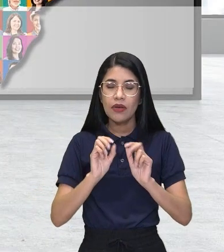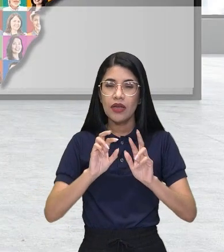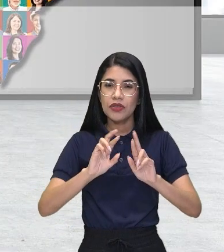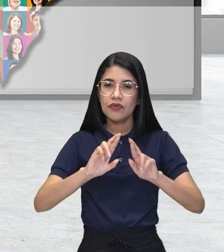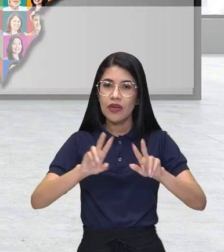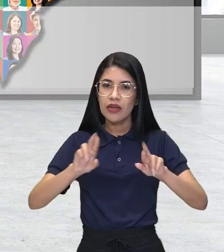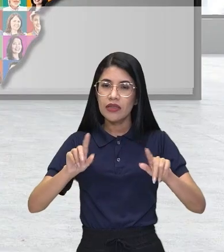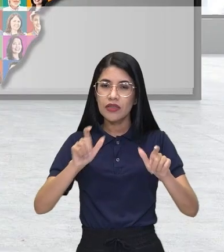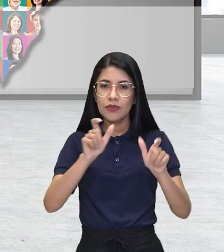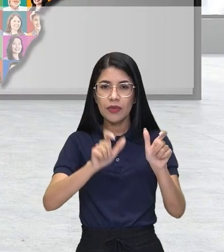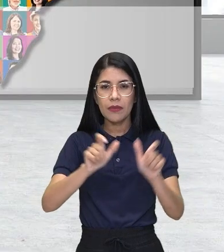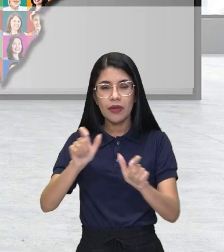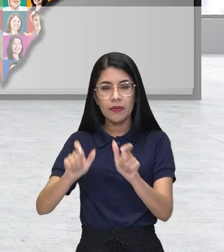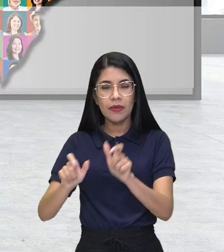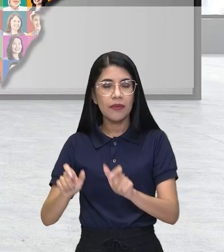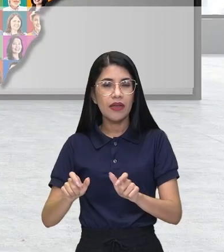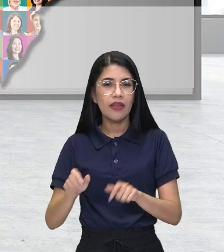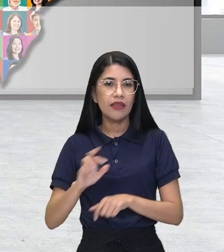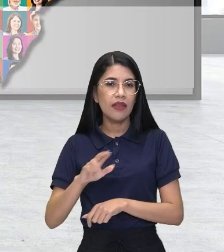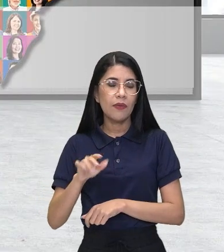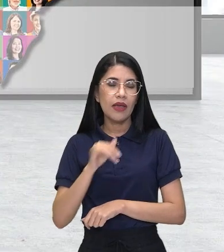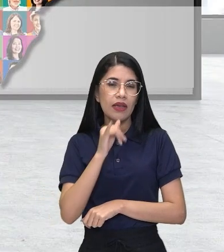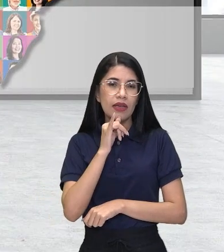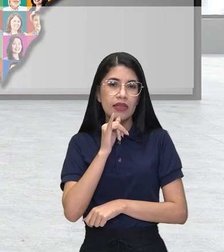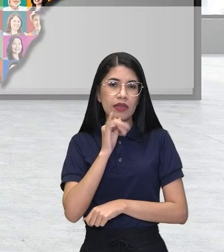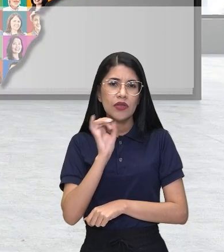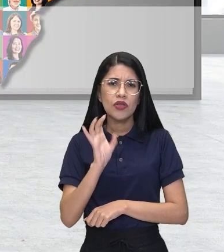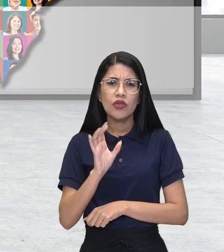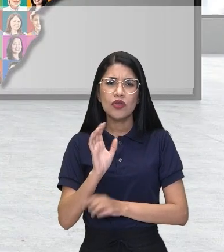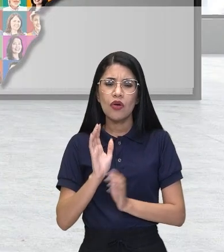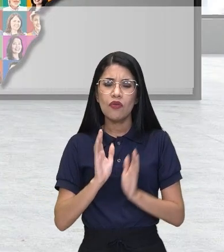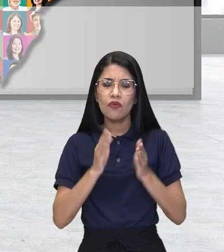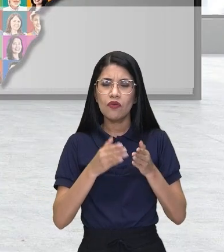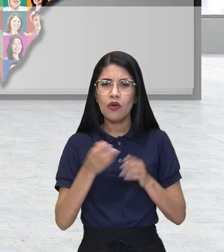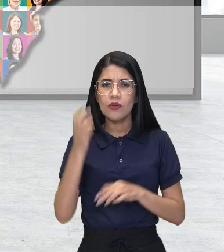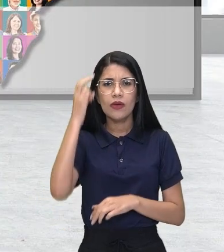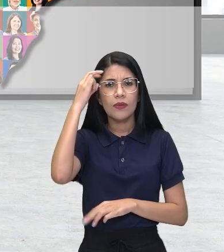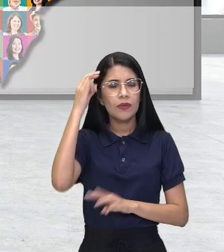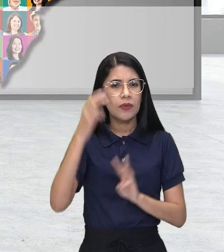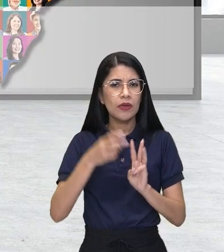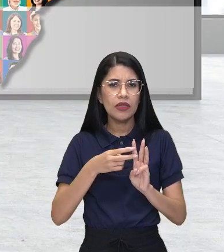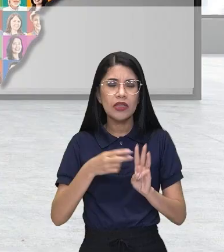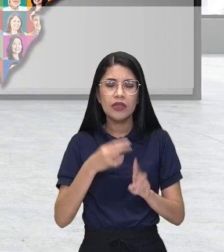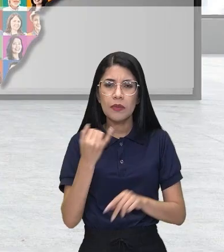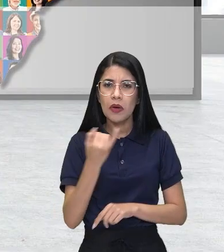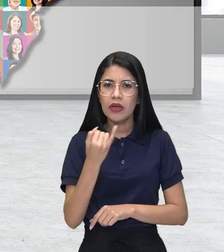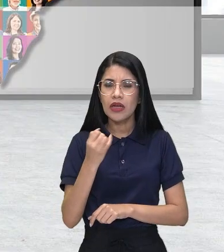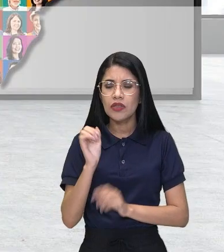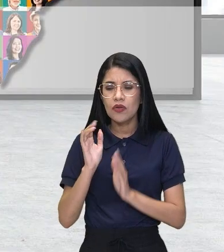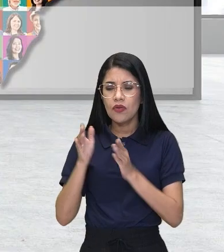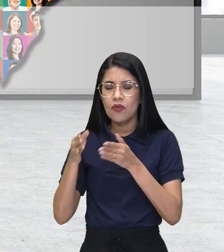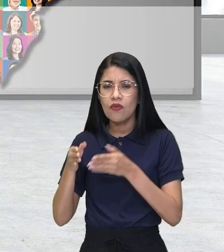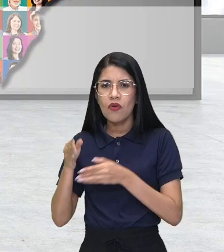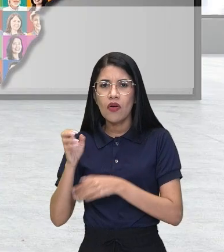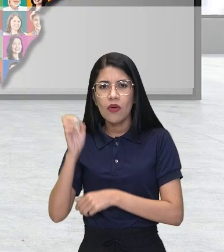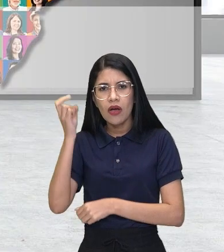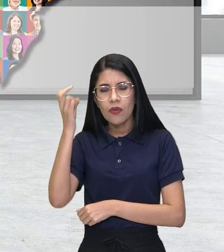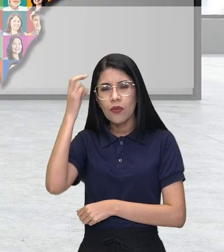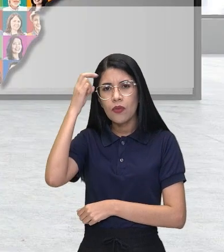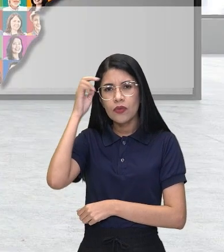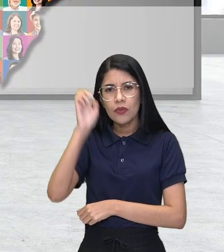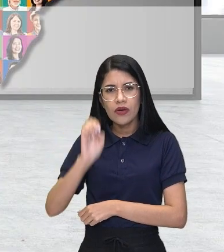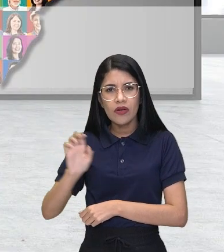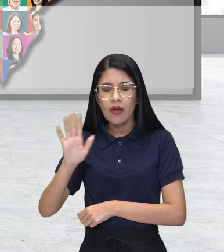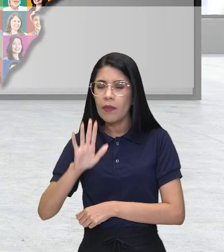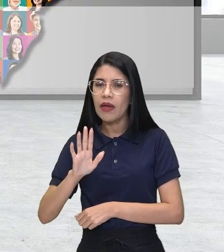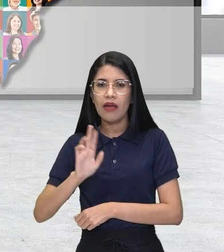entre a gente, né? Não esse negócio de só a cultura indígena importa, não, só a cultura europeia importa, só isso aqui, não sei o quê,